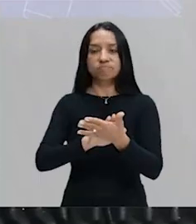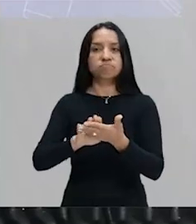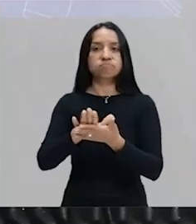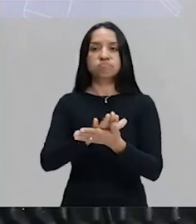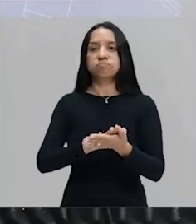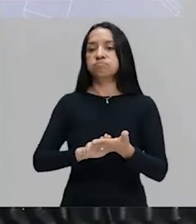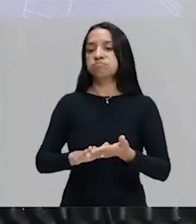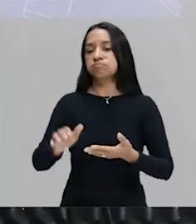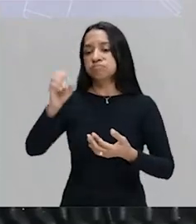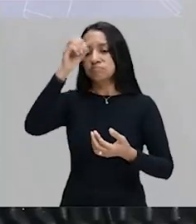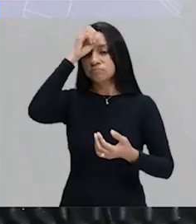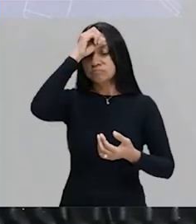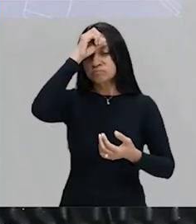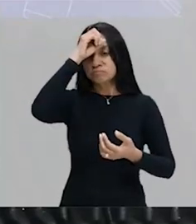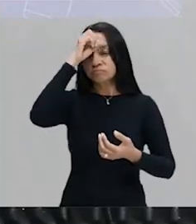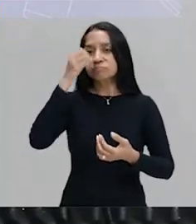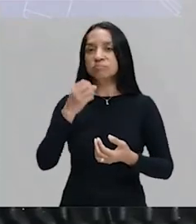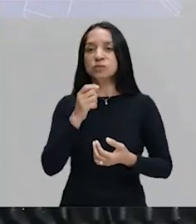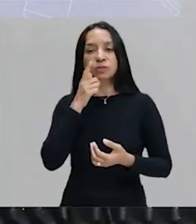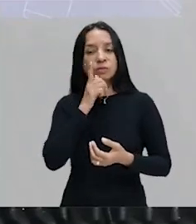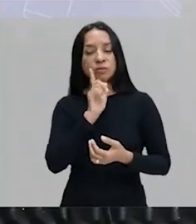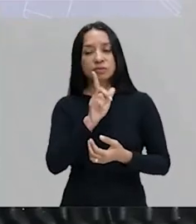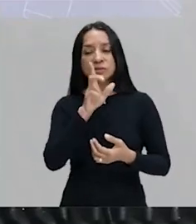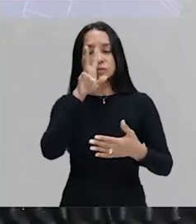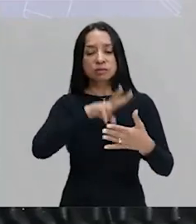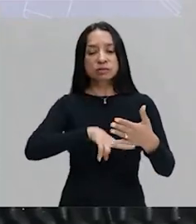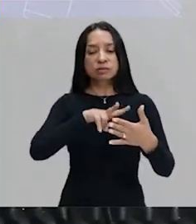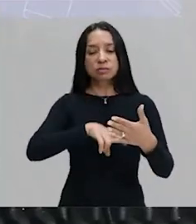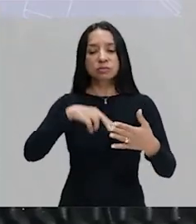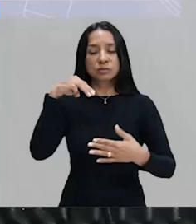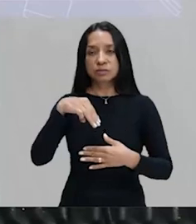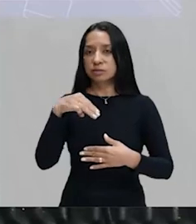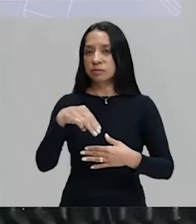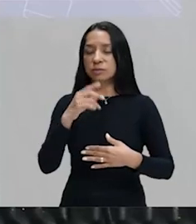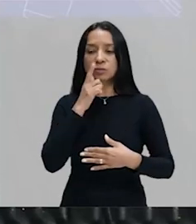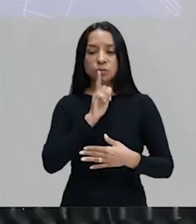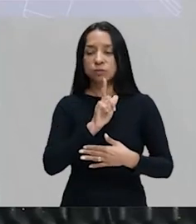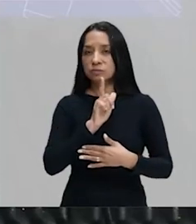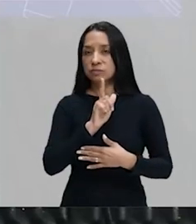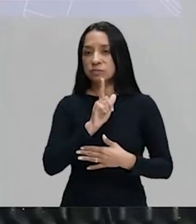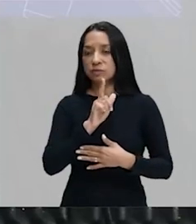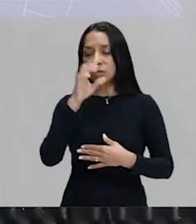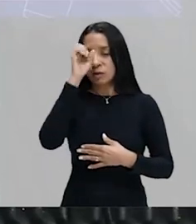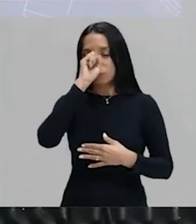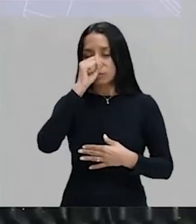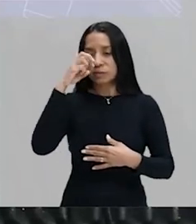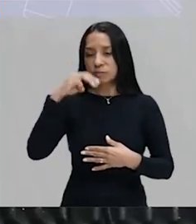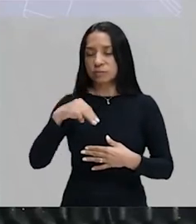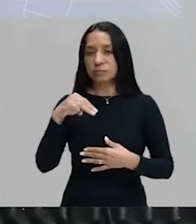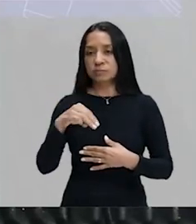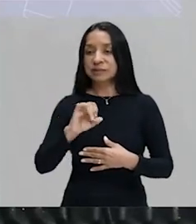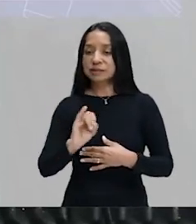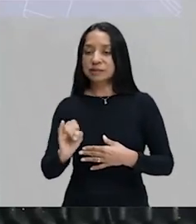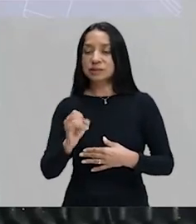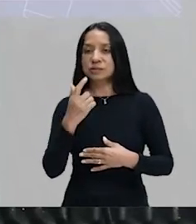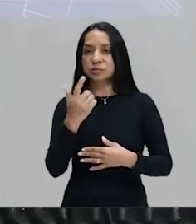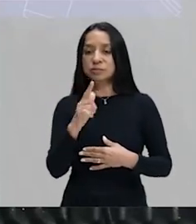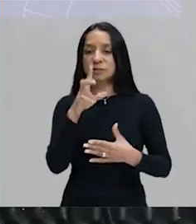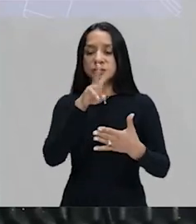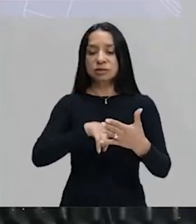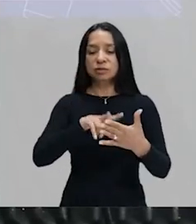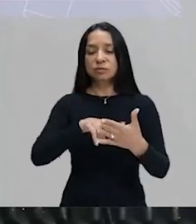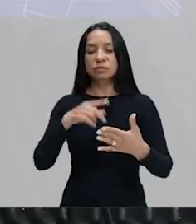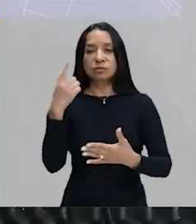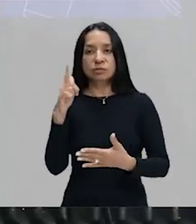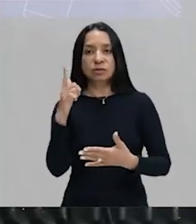nada. Se eu não conseguir leitura em matemática, eu não consigo aprender matemática. Se eu não tiver leitura em geografia, eu não